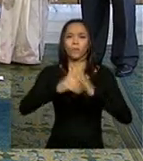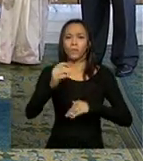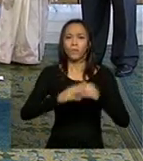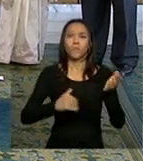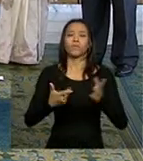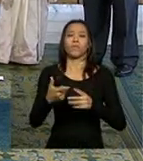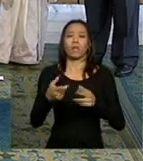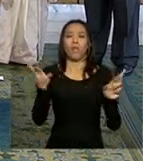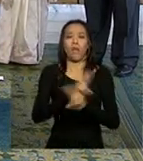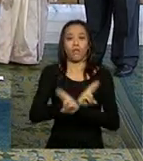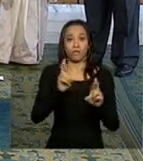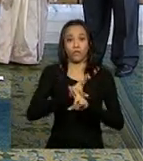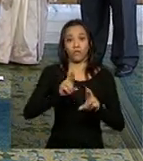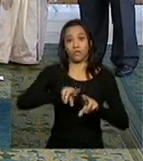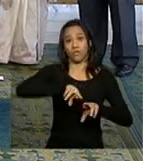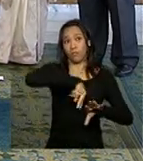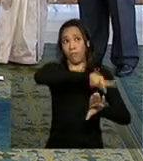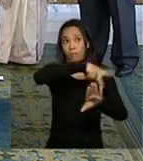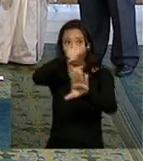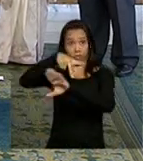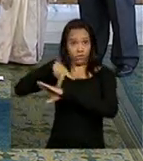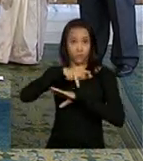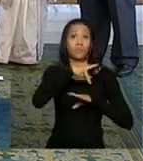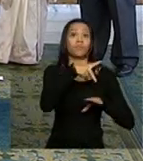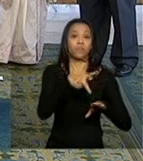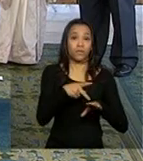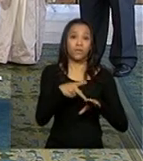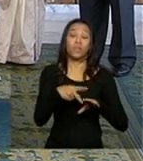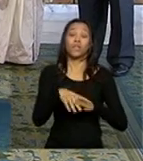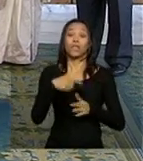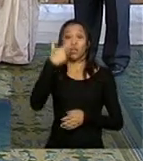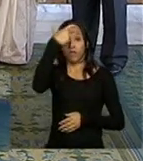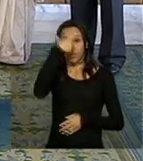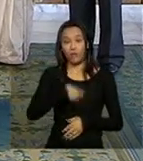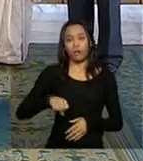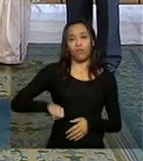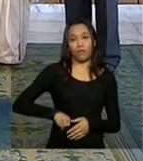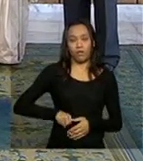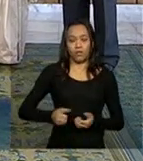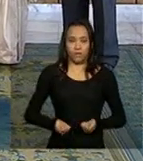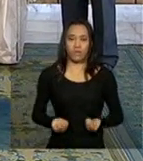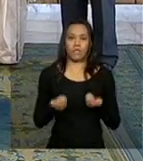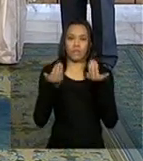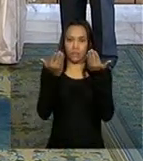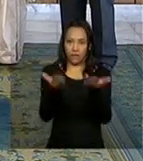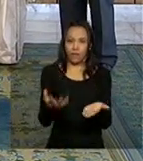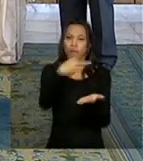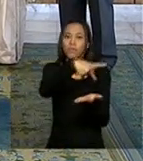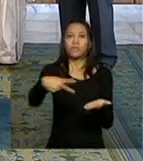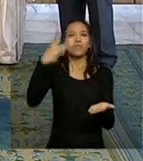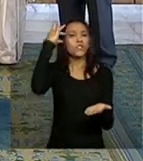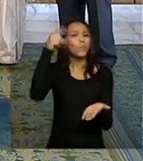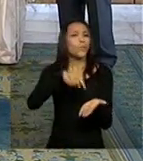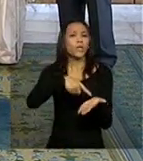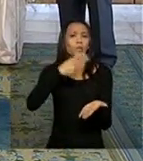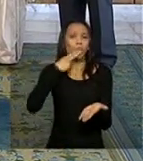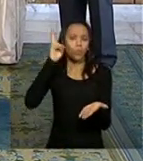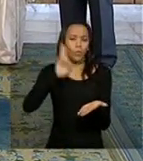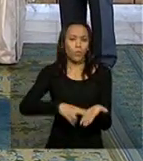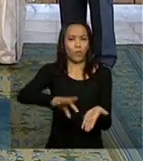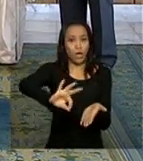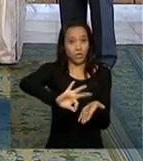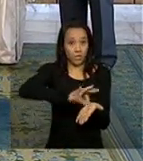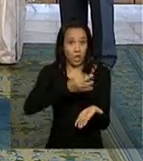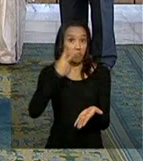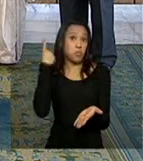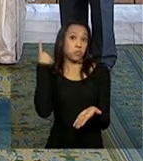uma cerimônia em que o embaixador entrega à presidenta Dilma Rousseff uma carta assinada pelo chefe de Estado de